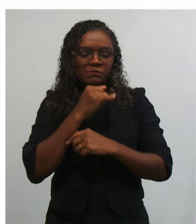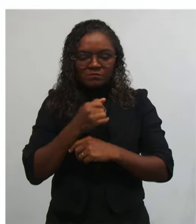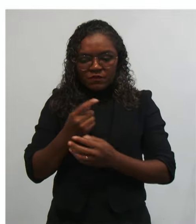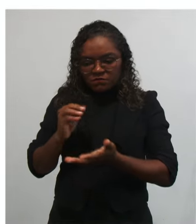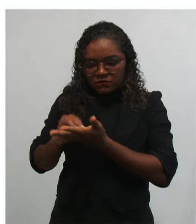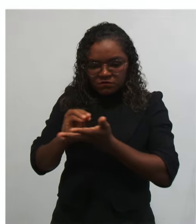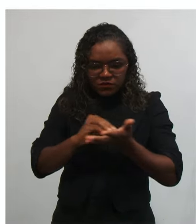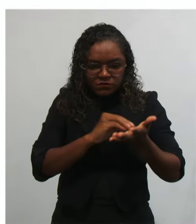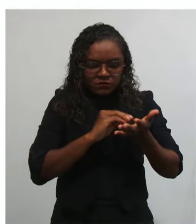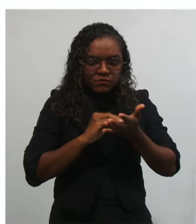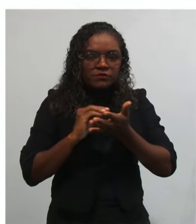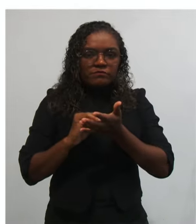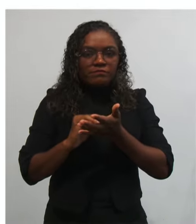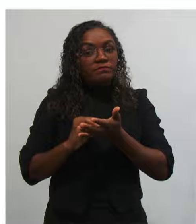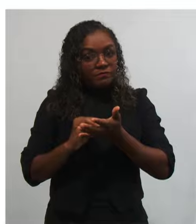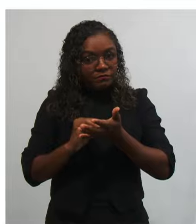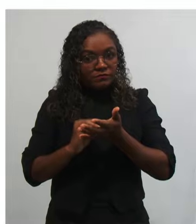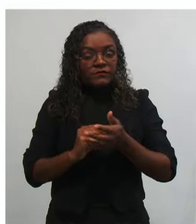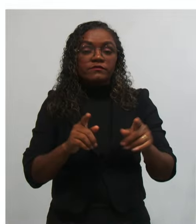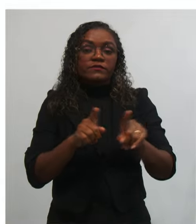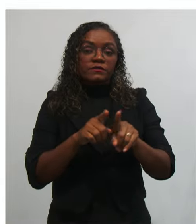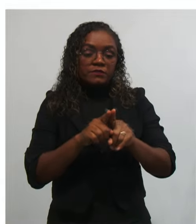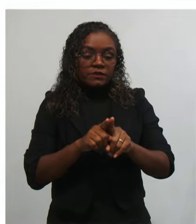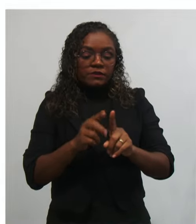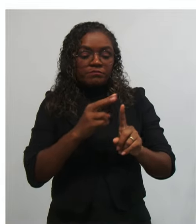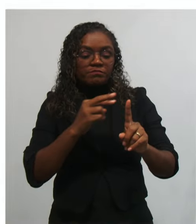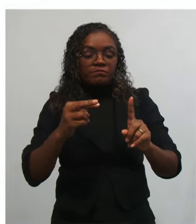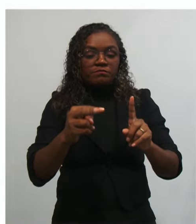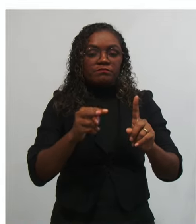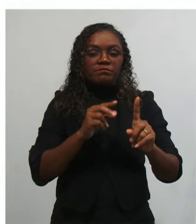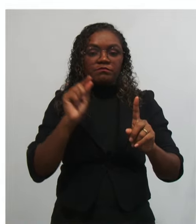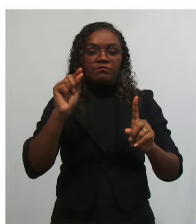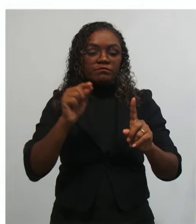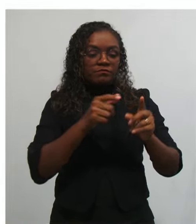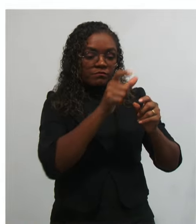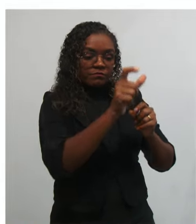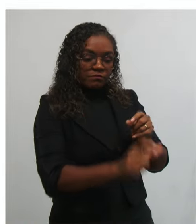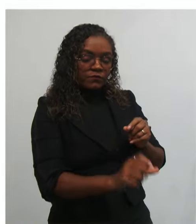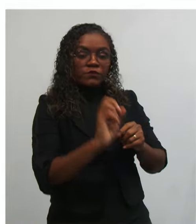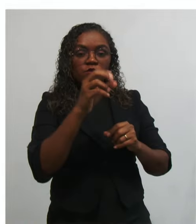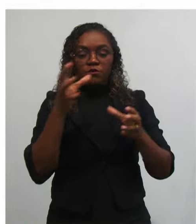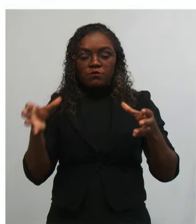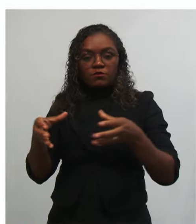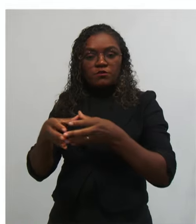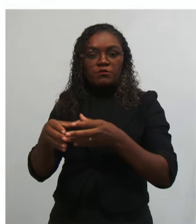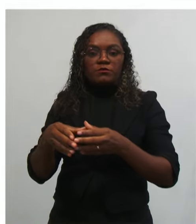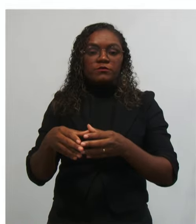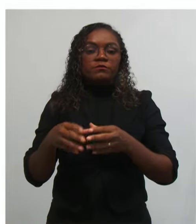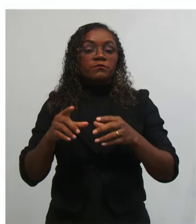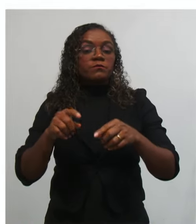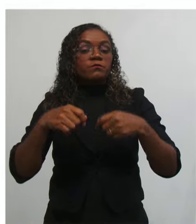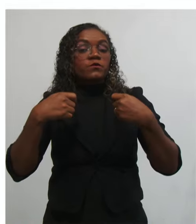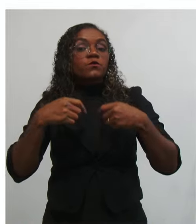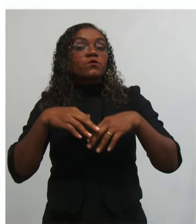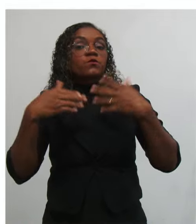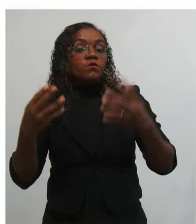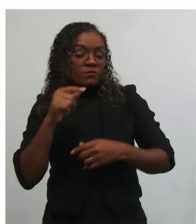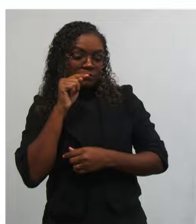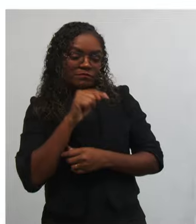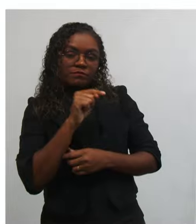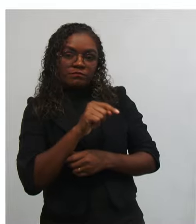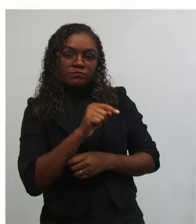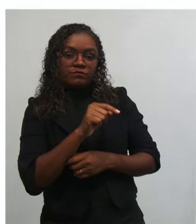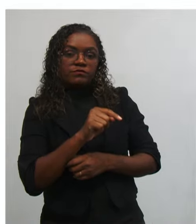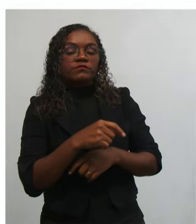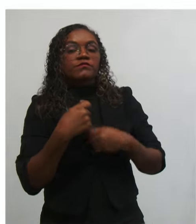E aqui nós temos a perspectiva individual e coletiva nessa perspectiva individual é importante que o professor faça